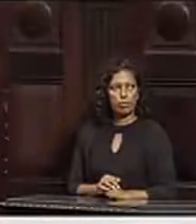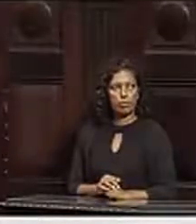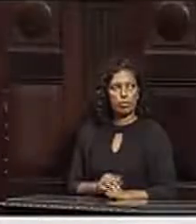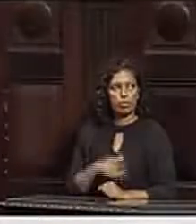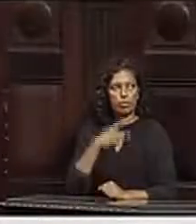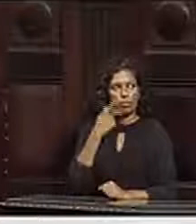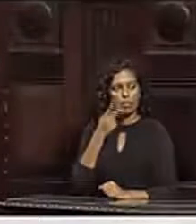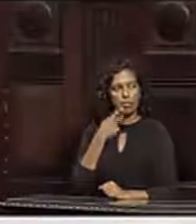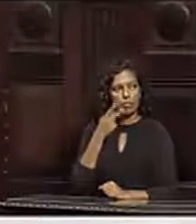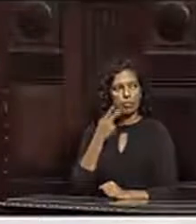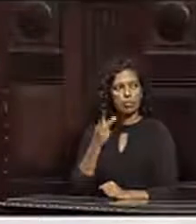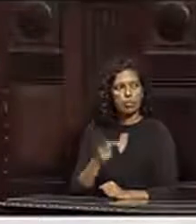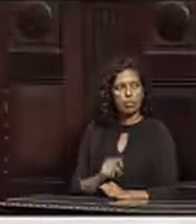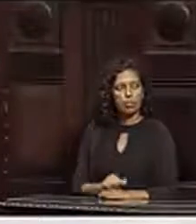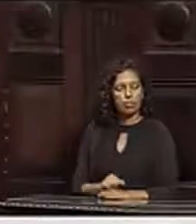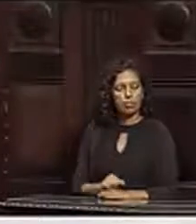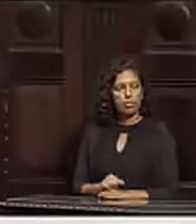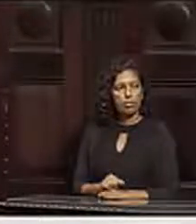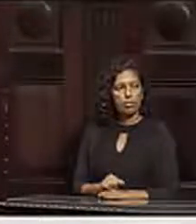falar